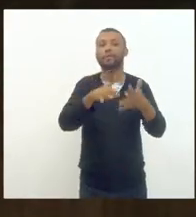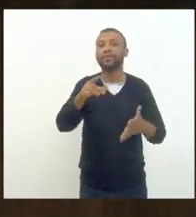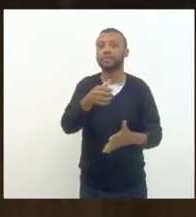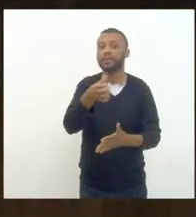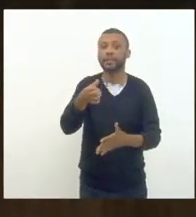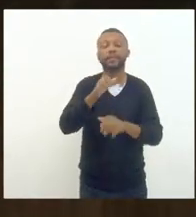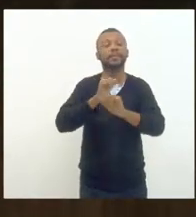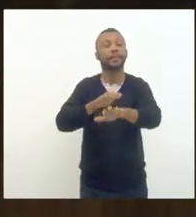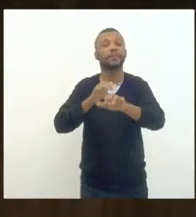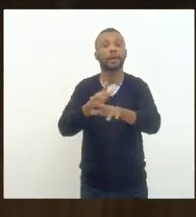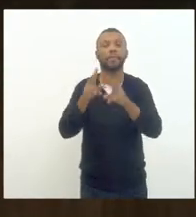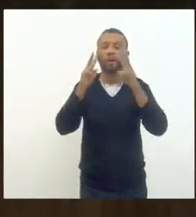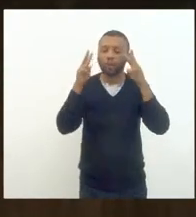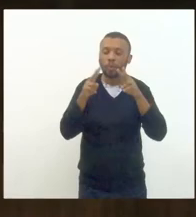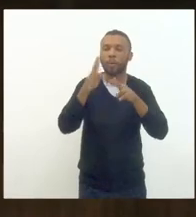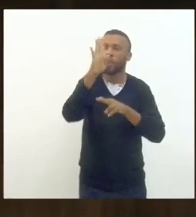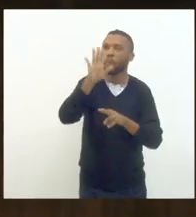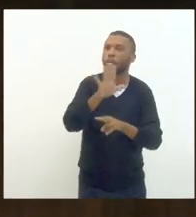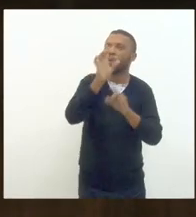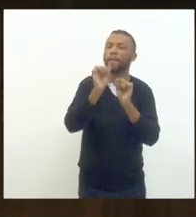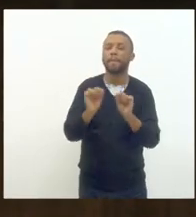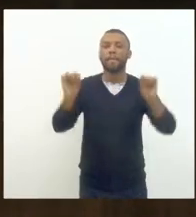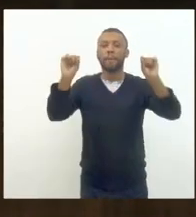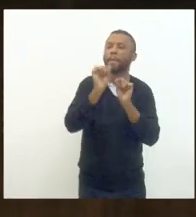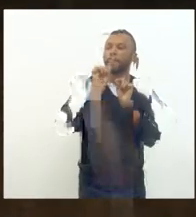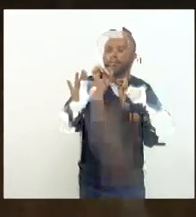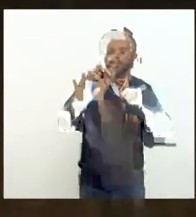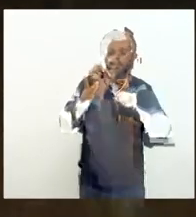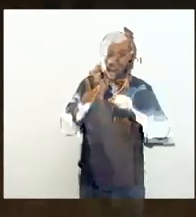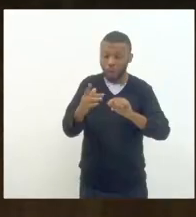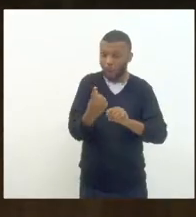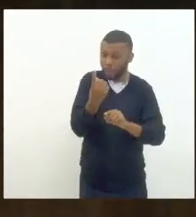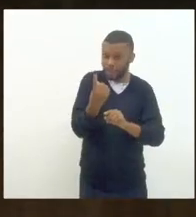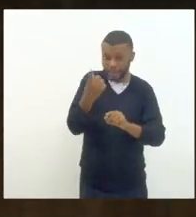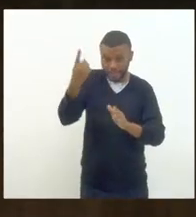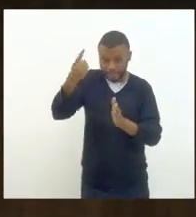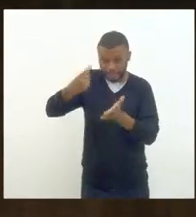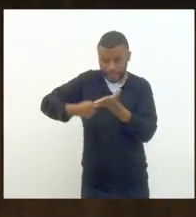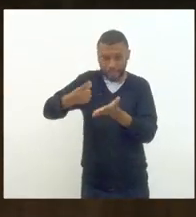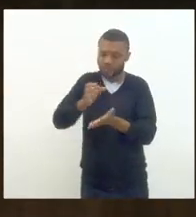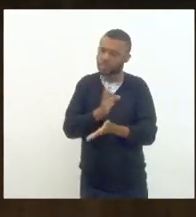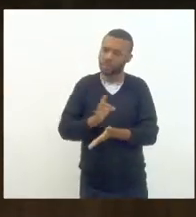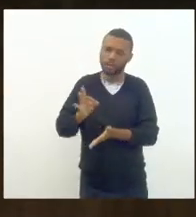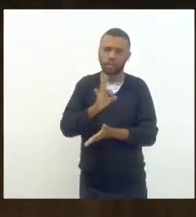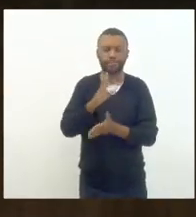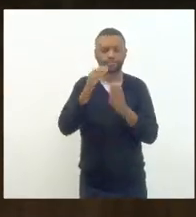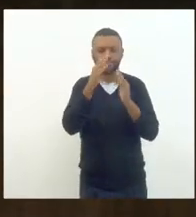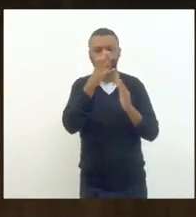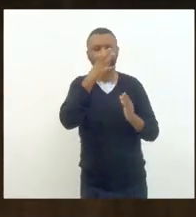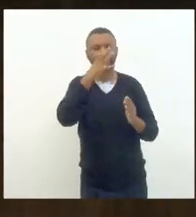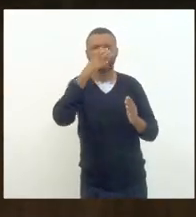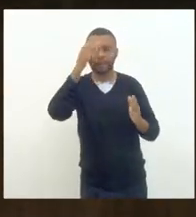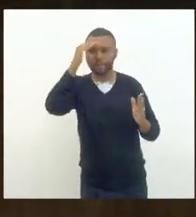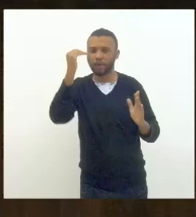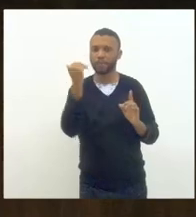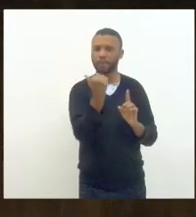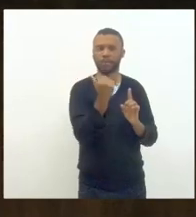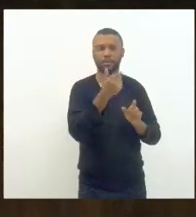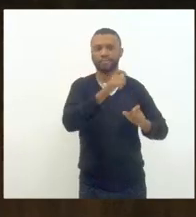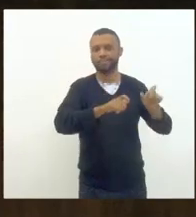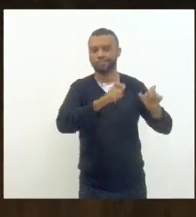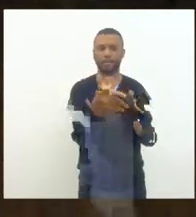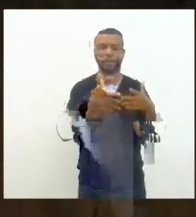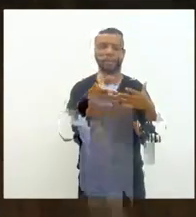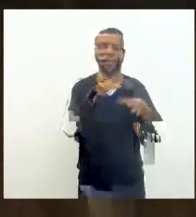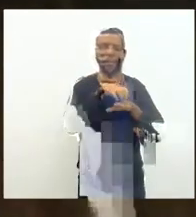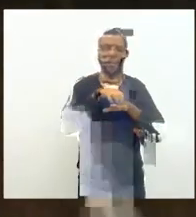reconhecido em todo o país, embora não seja a única. Presidente, o meu respeito, a minha admiração a esses guerreiros que